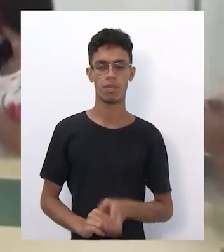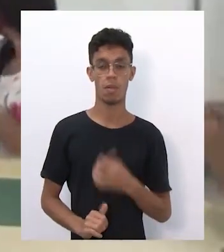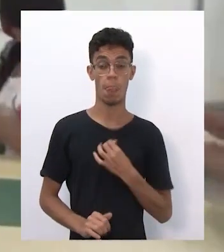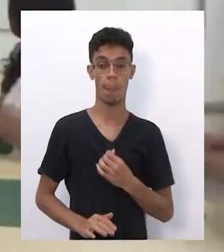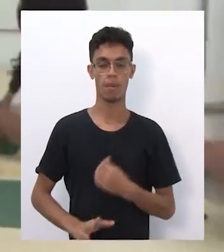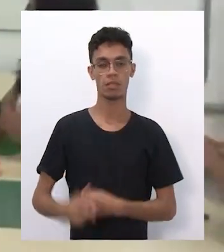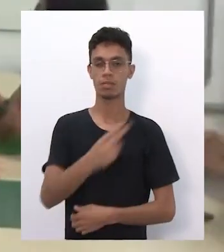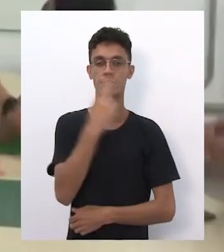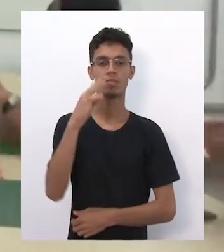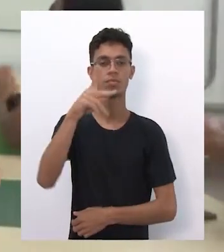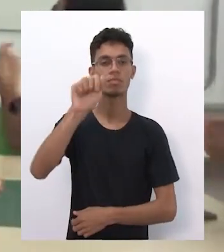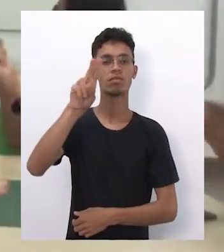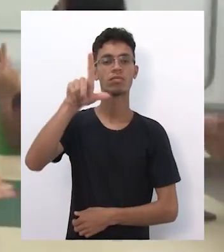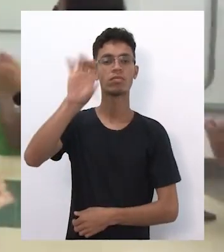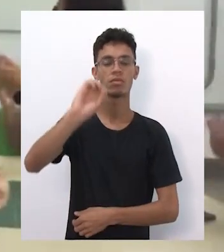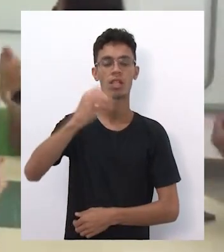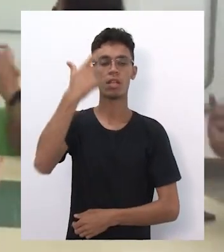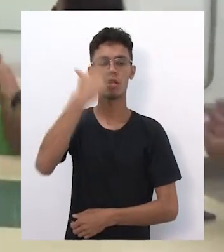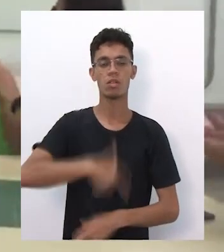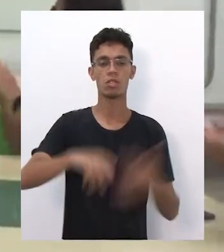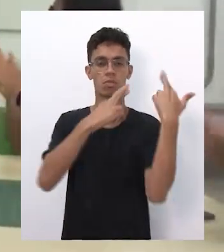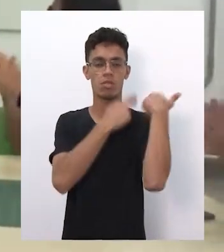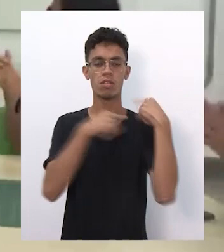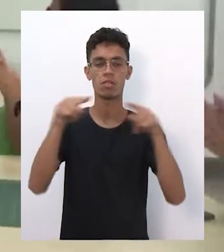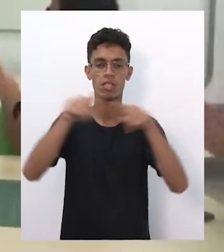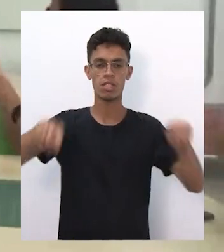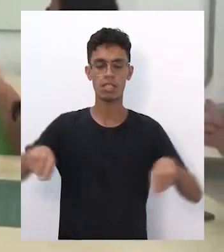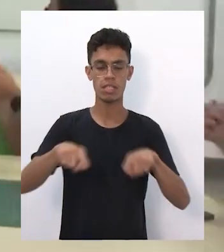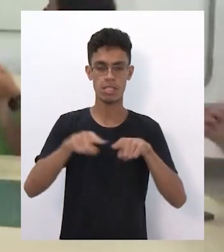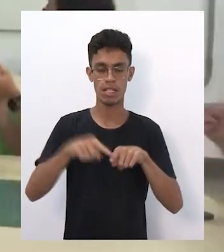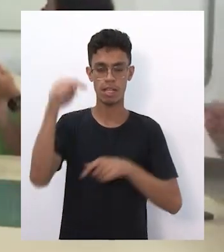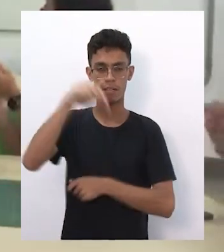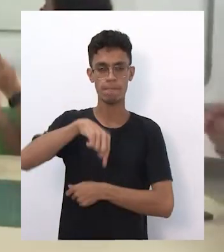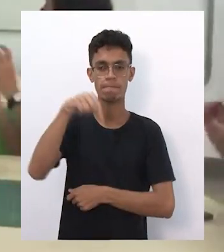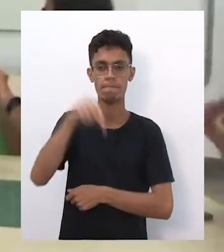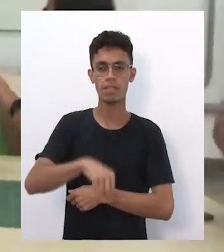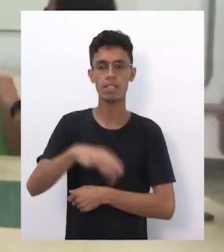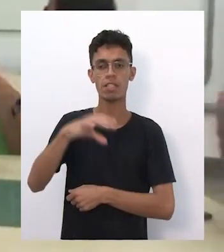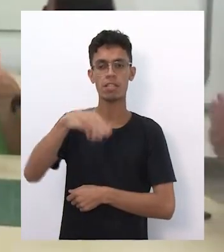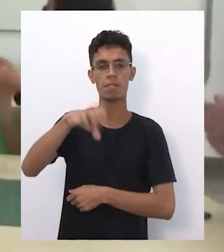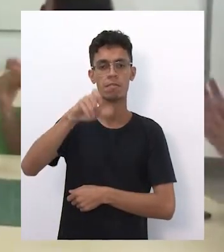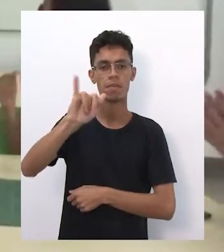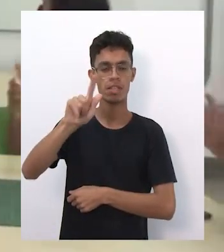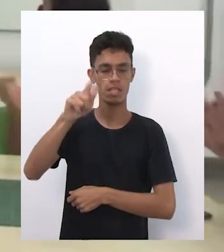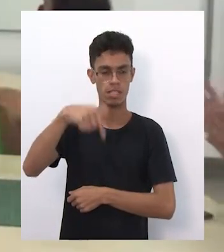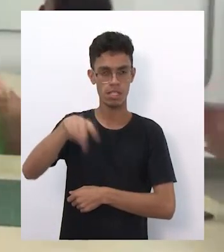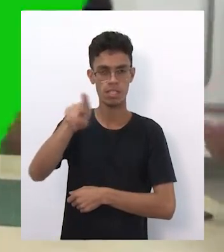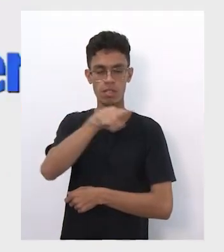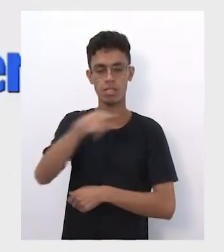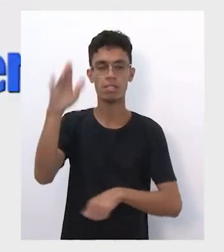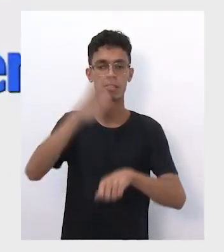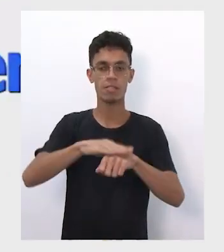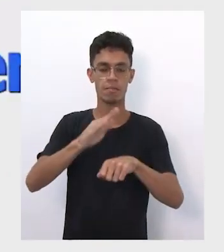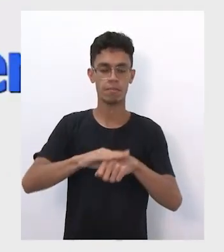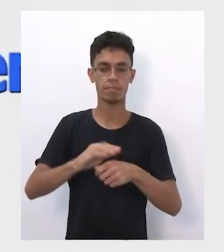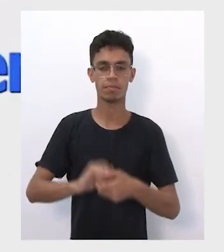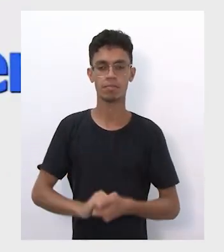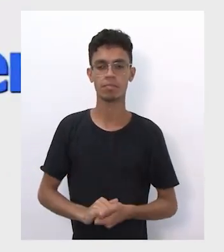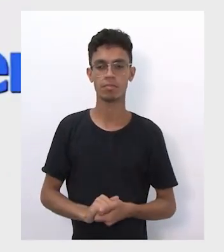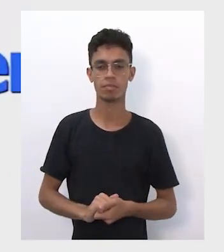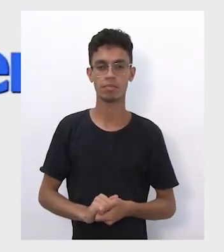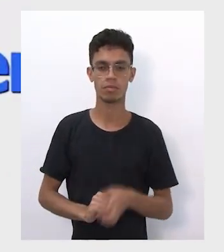Pessoal, meu nome é Paulo, eu cuido dessa sala, a Sala Maker, ou seja, faça você mesmo.